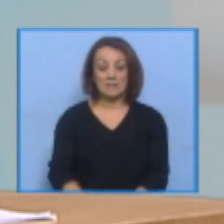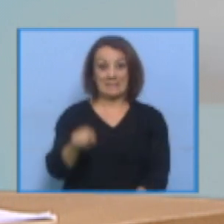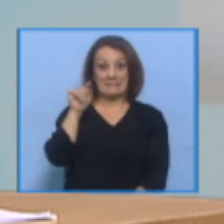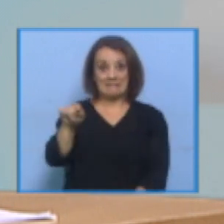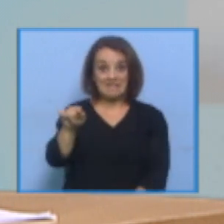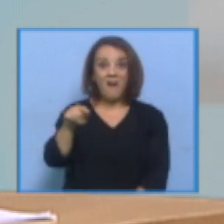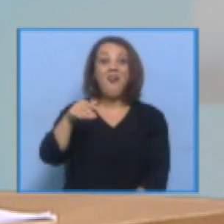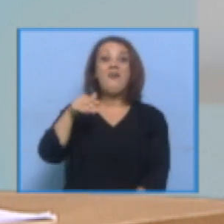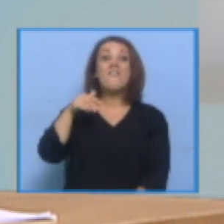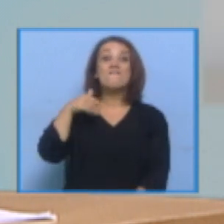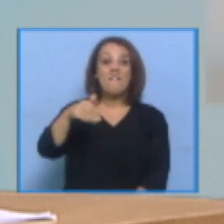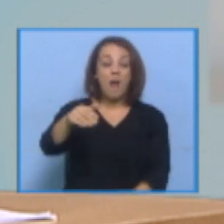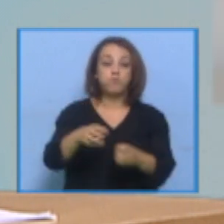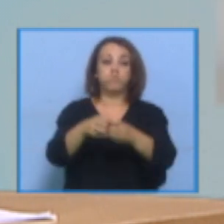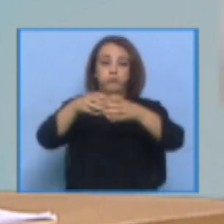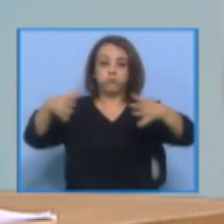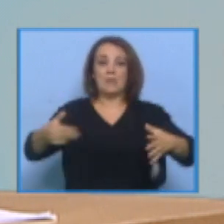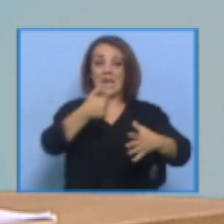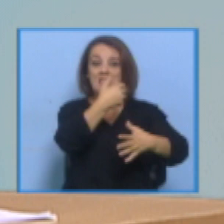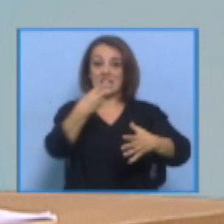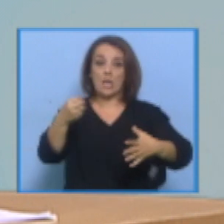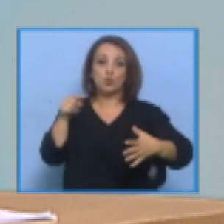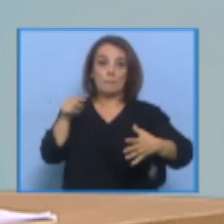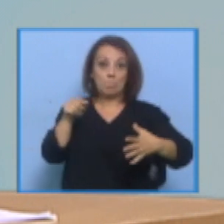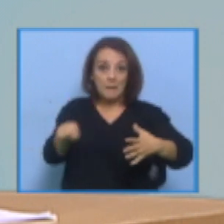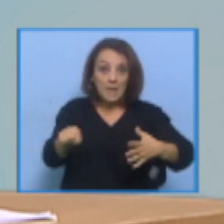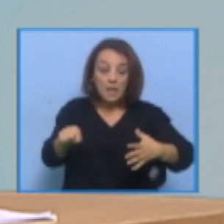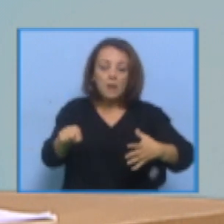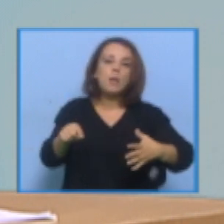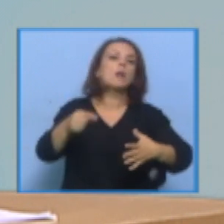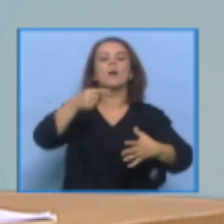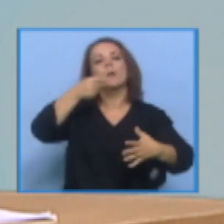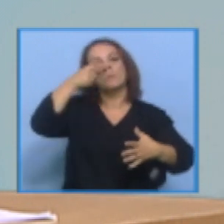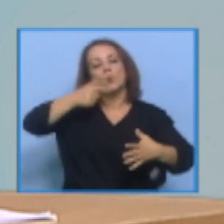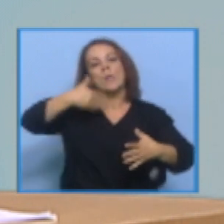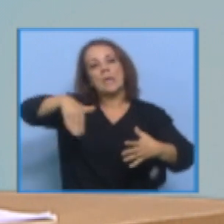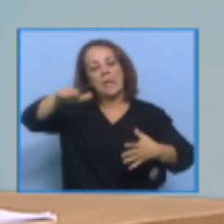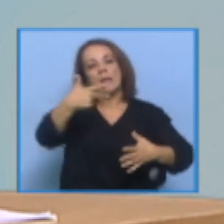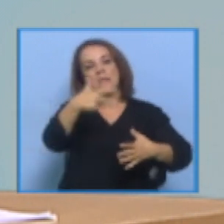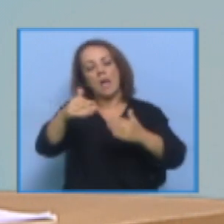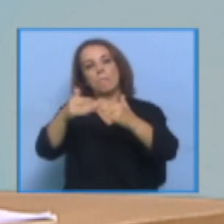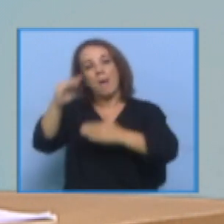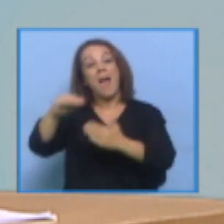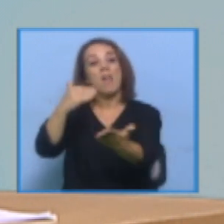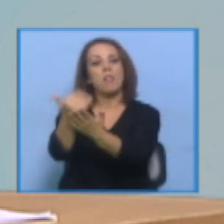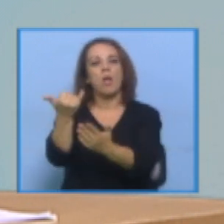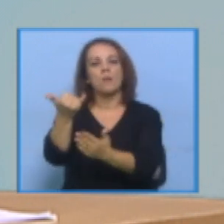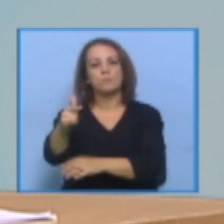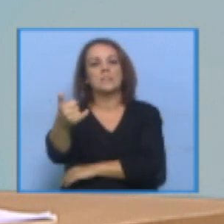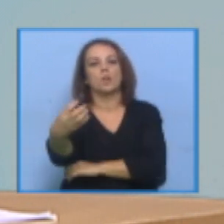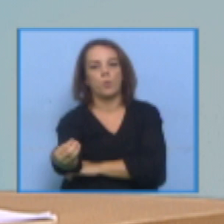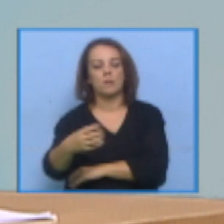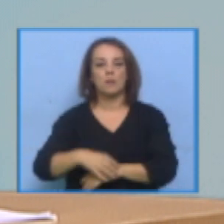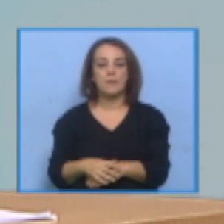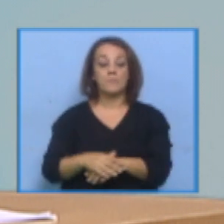aos 500 mil daqui até 2050, e que o número de pessoas